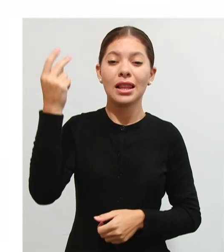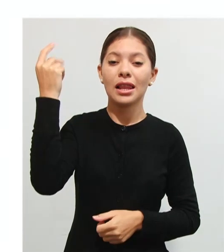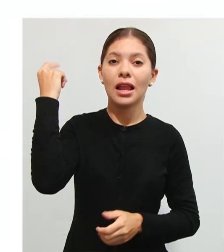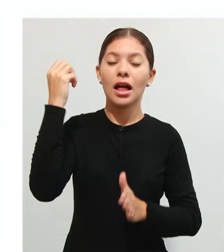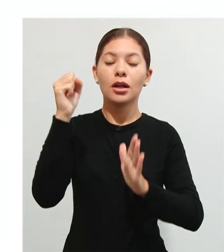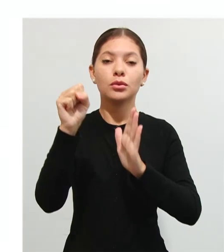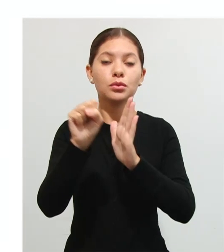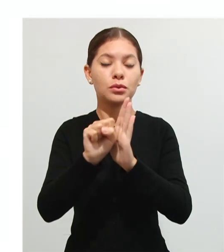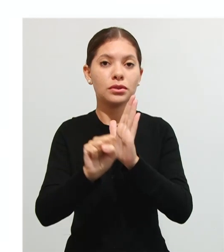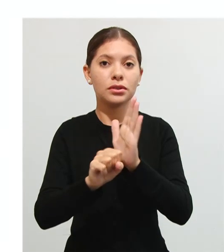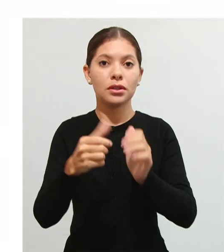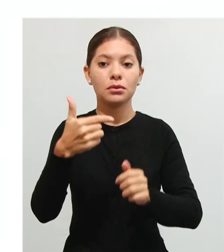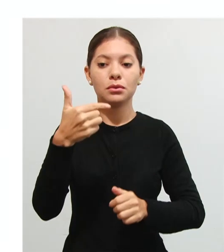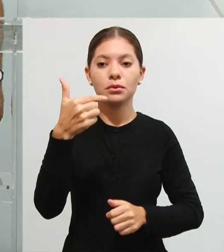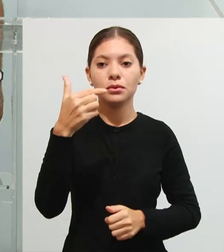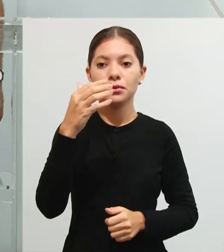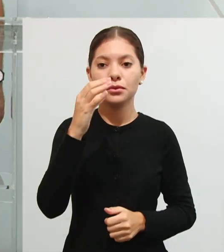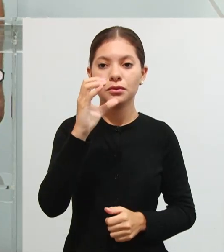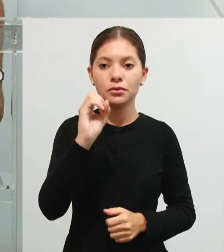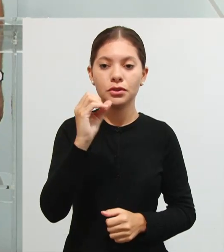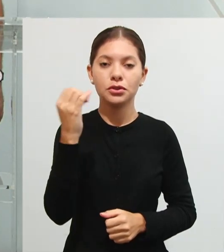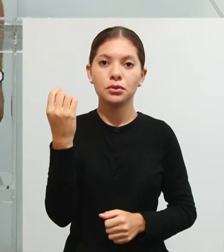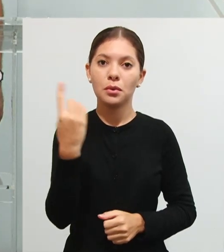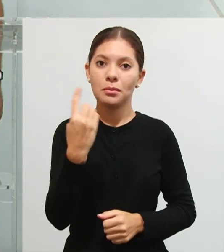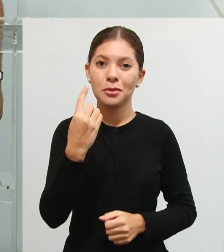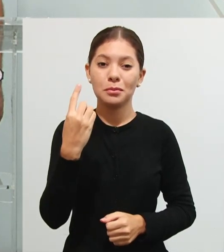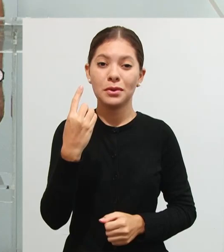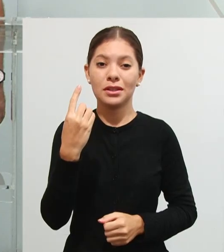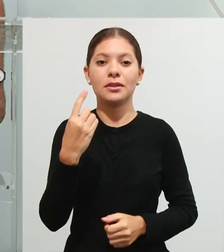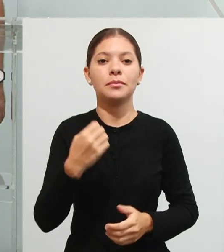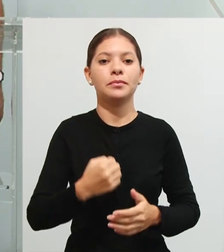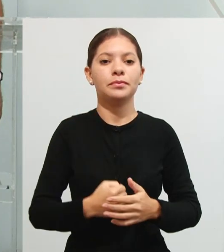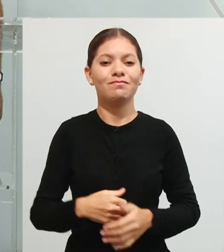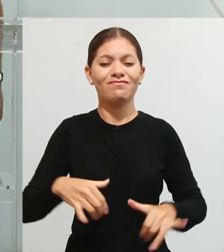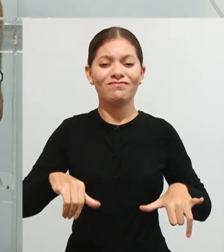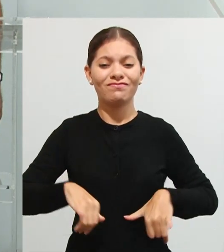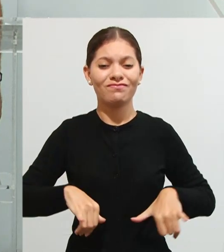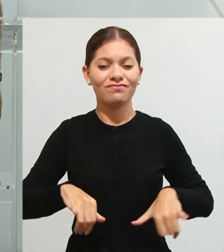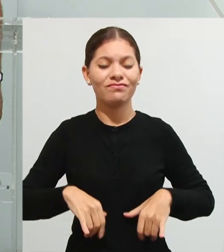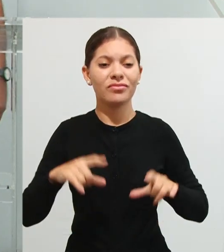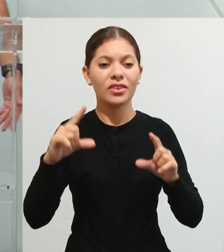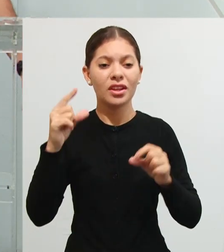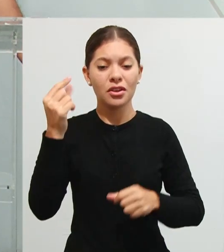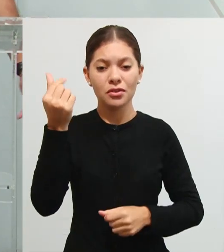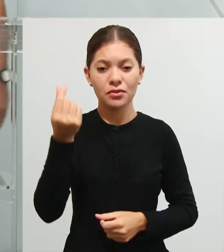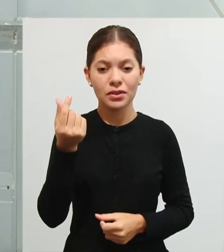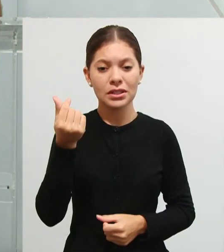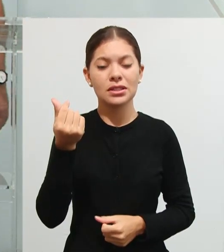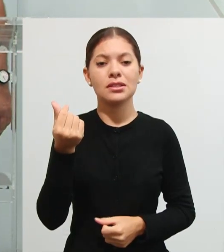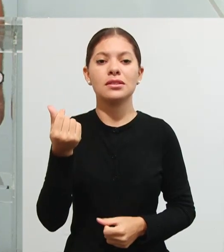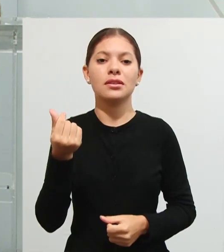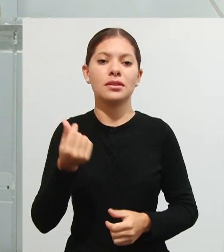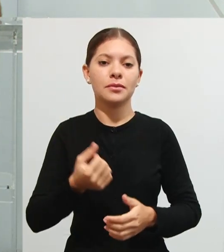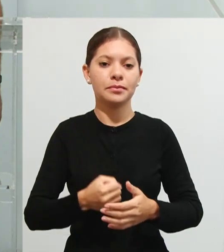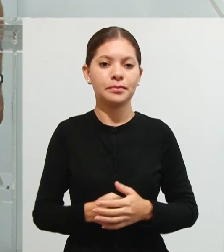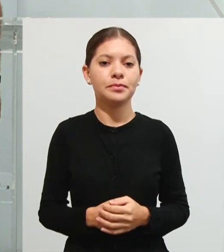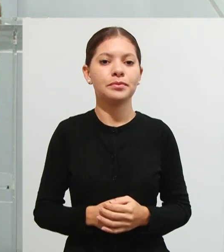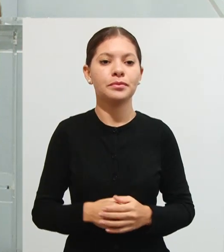século XX, com a primeira grande crise financeira do sistema capitalista de produção, que foi a quebra da